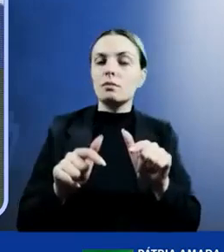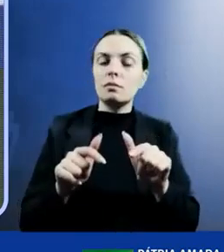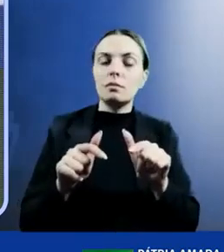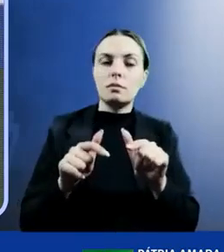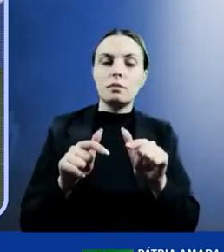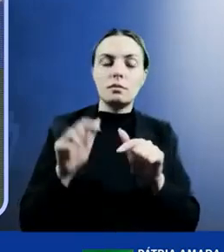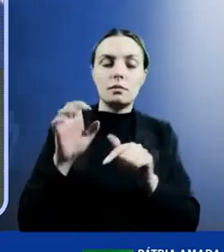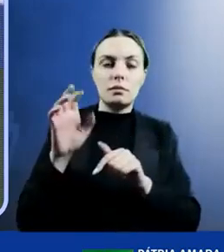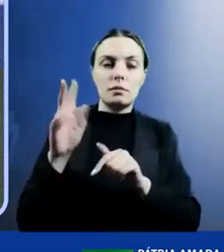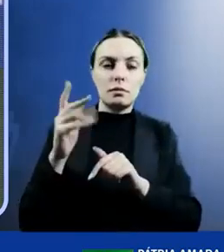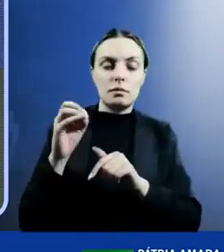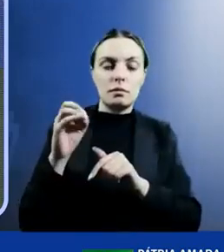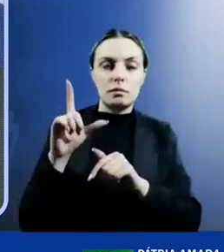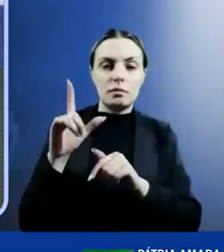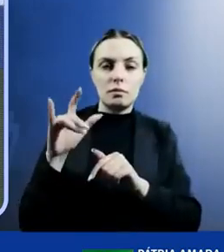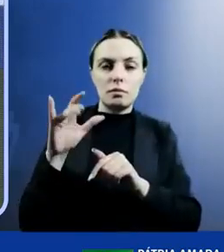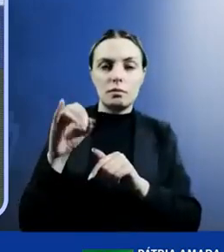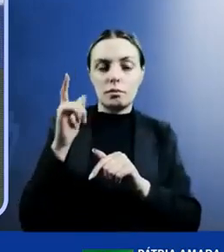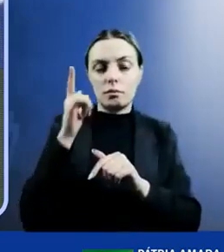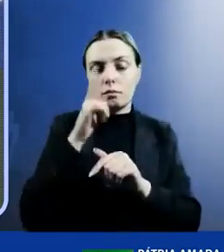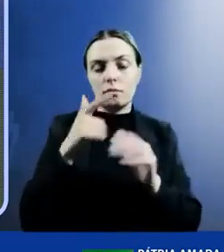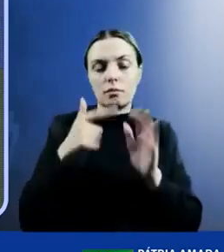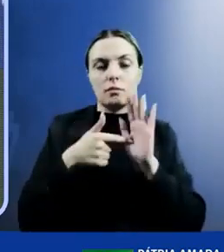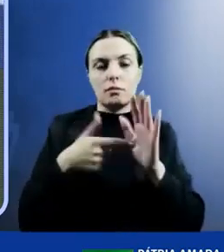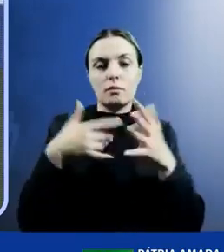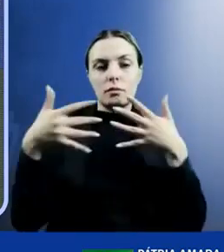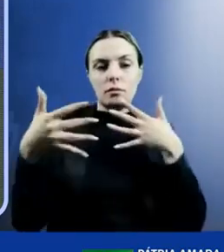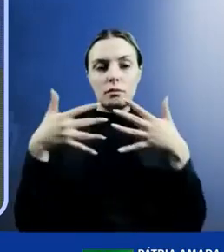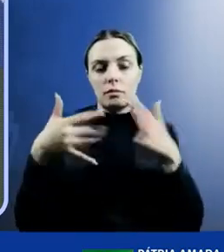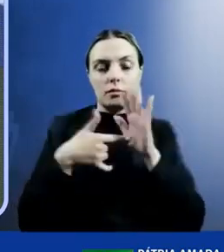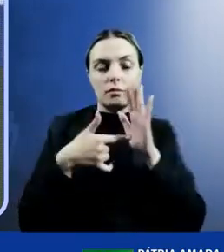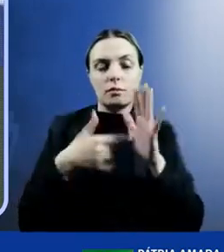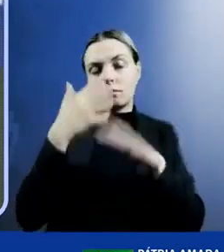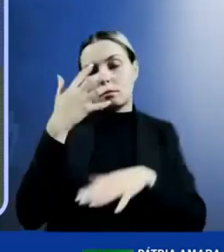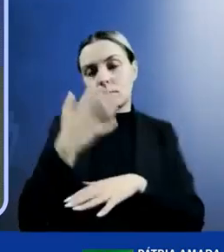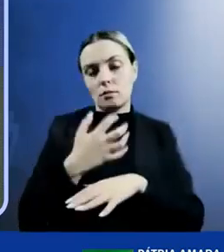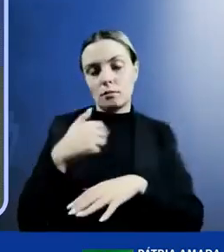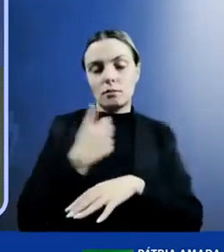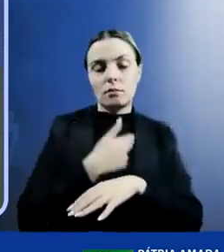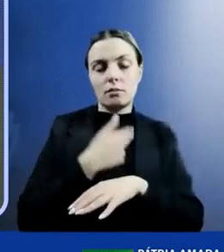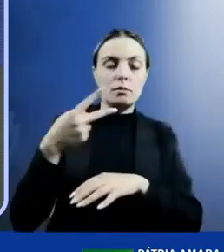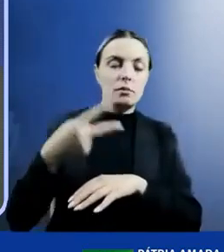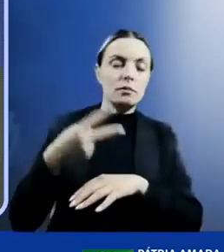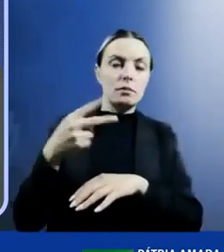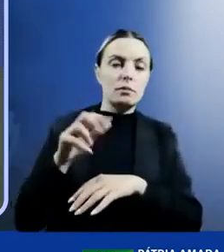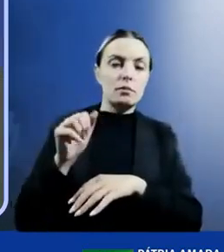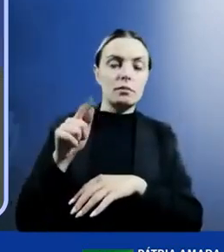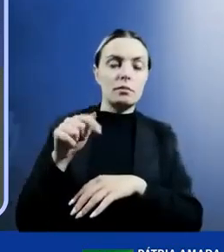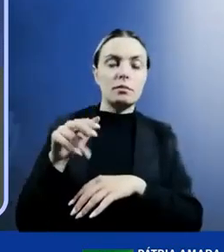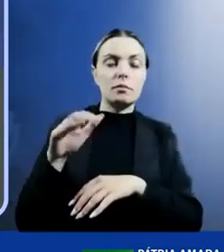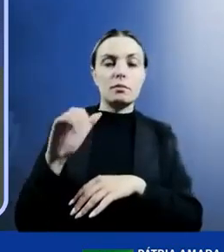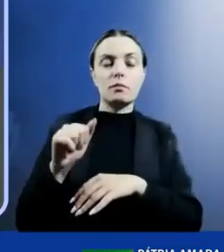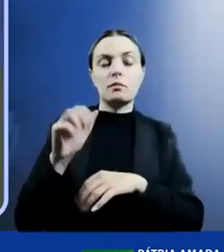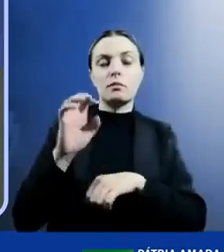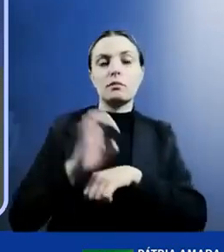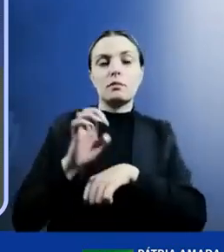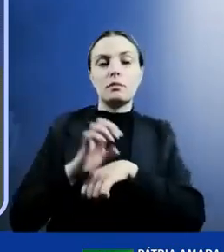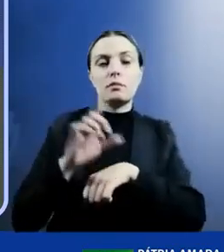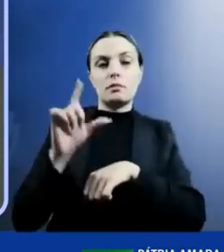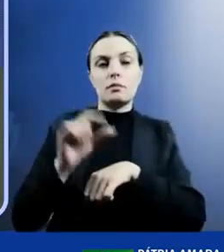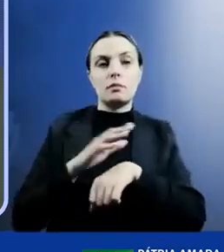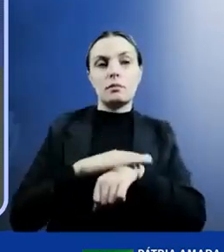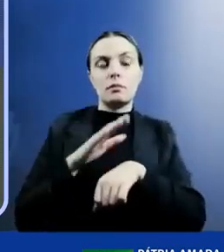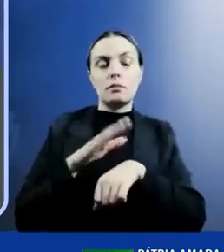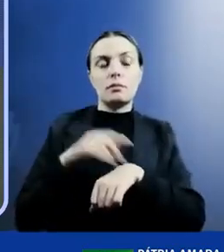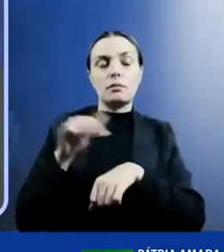tanto transparência quanto celeridade. Nós somos a segunda agência do Estado em menor tempo neste